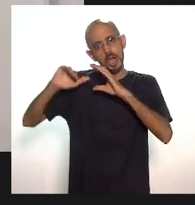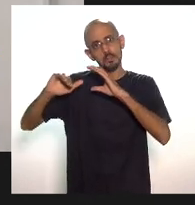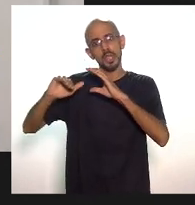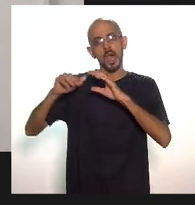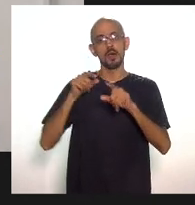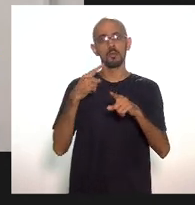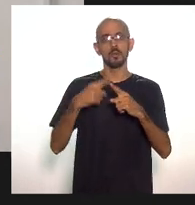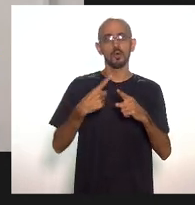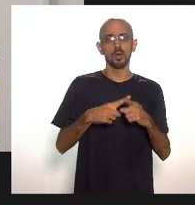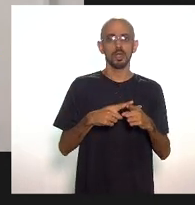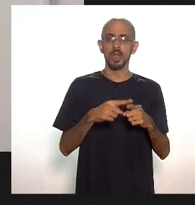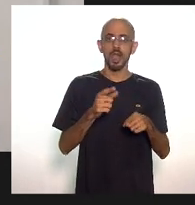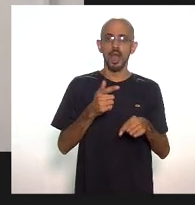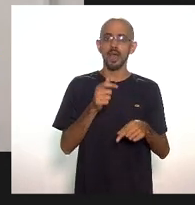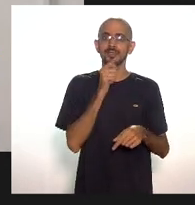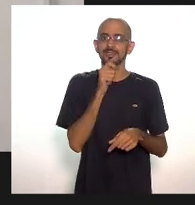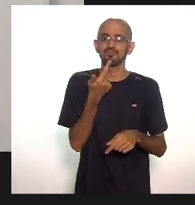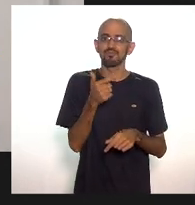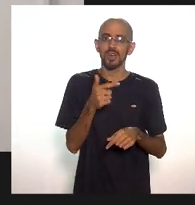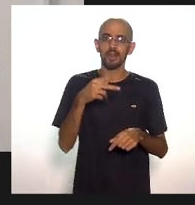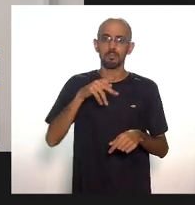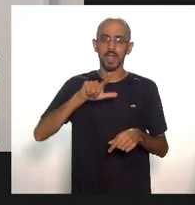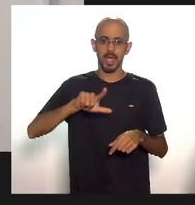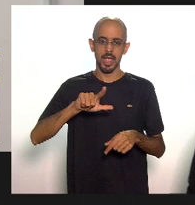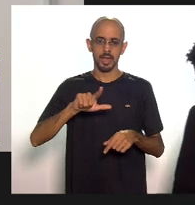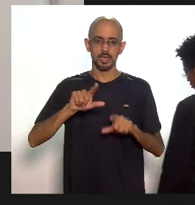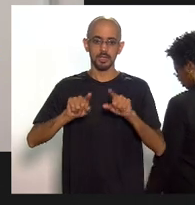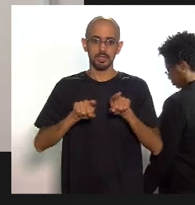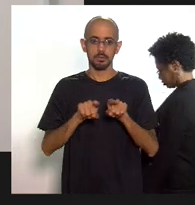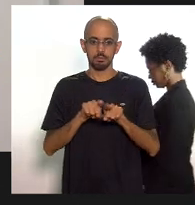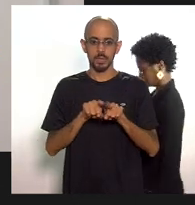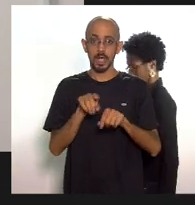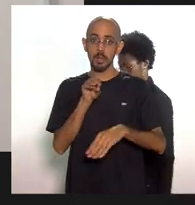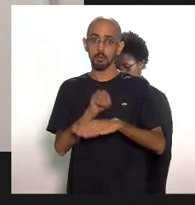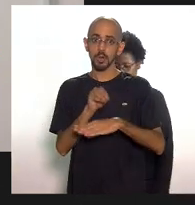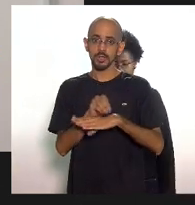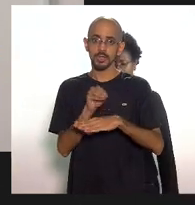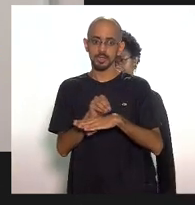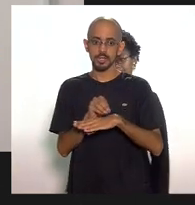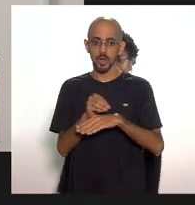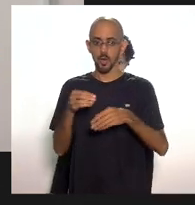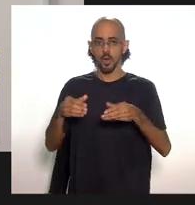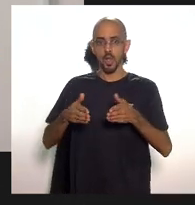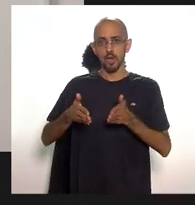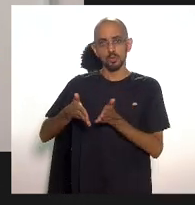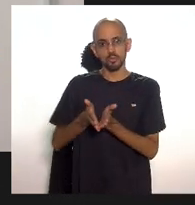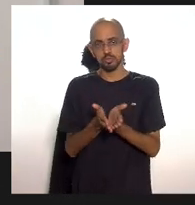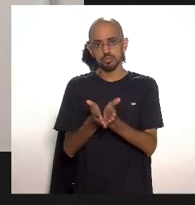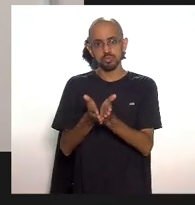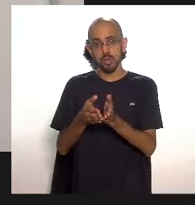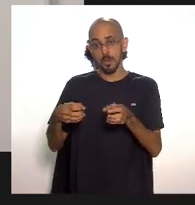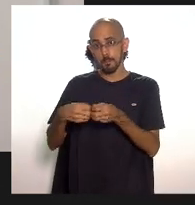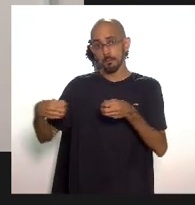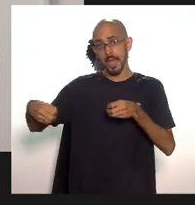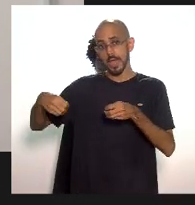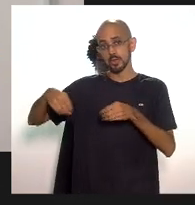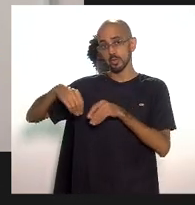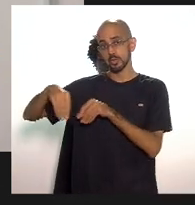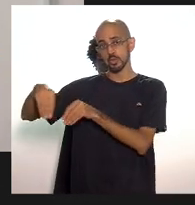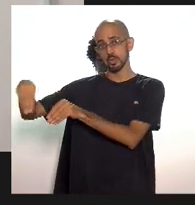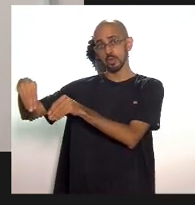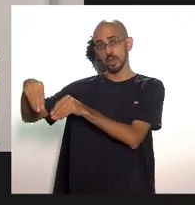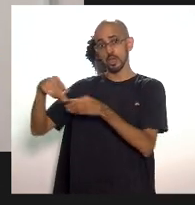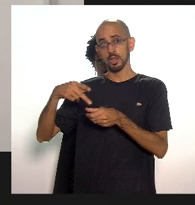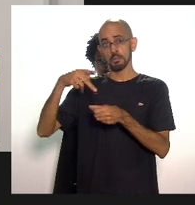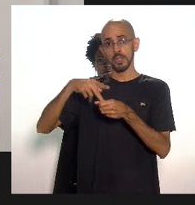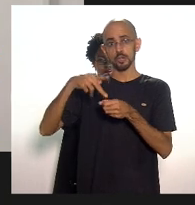não está na BR do Mar, por exemplo, também a proteção da cabotagem relacionada ao petróleo